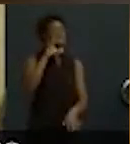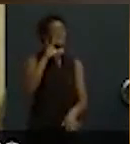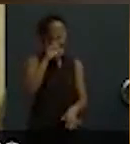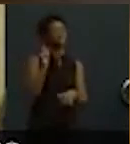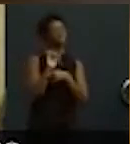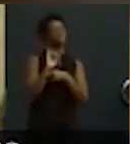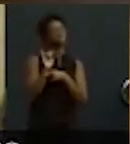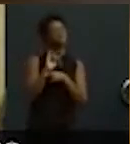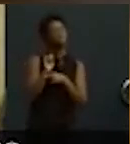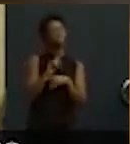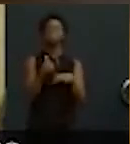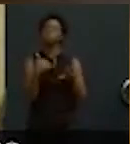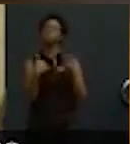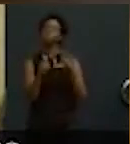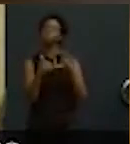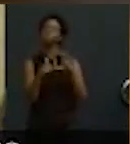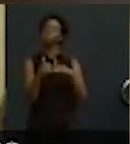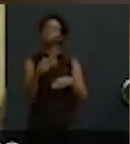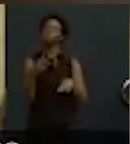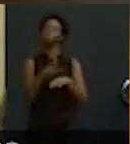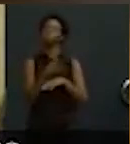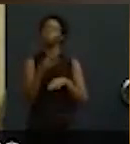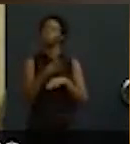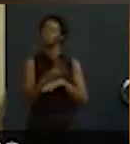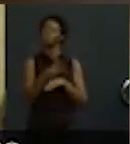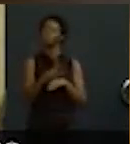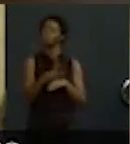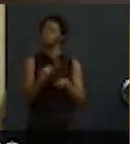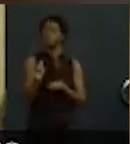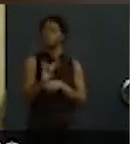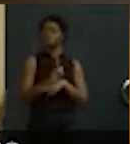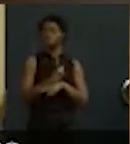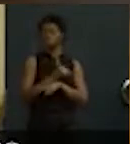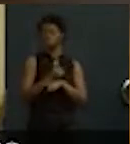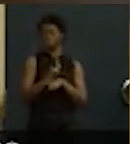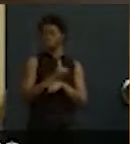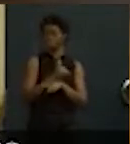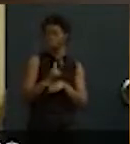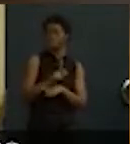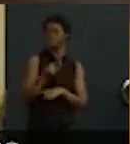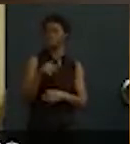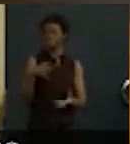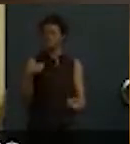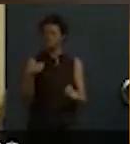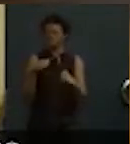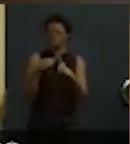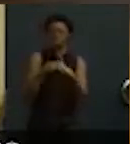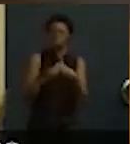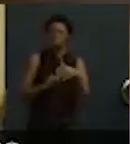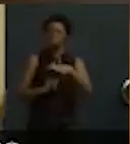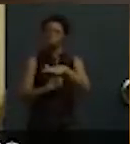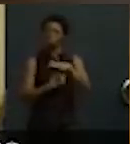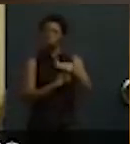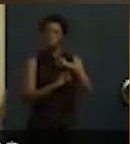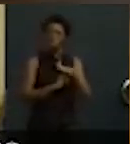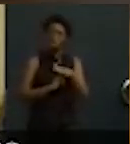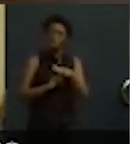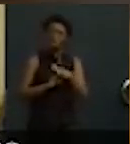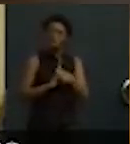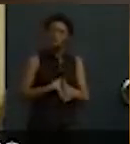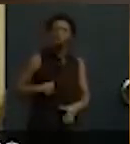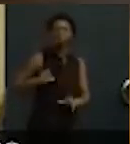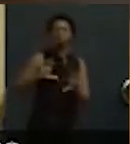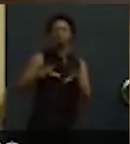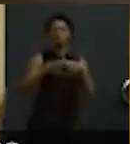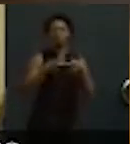YouTube e WhatsApp, estratégia digital que aproximou a instituição à comunidade global. O